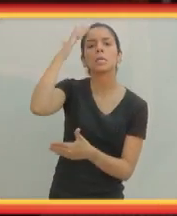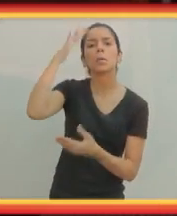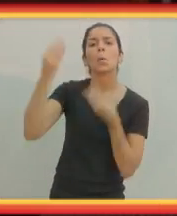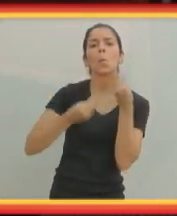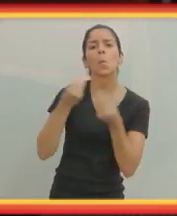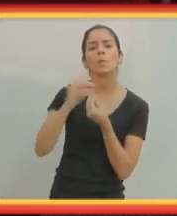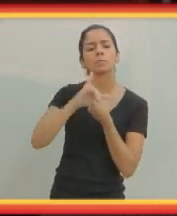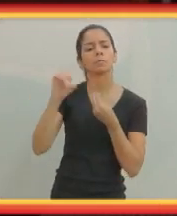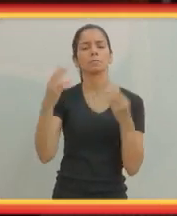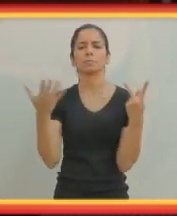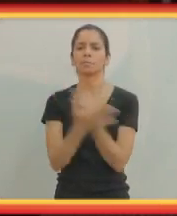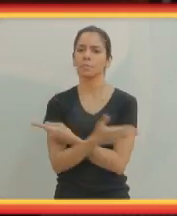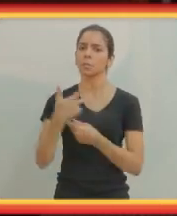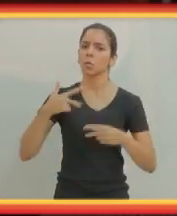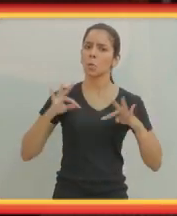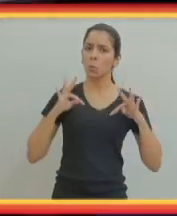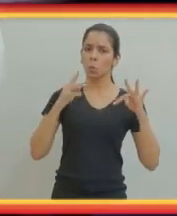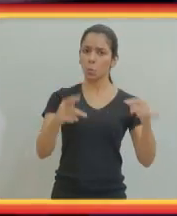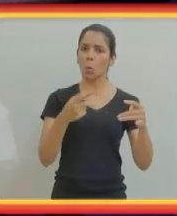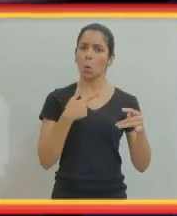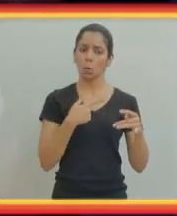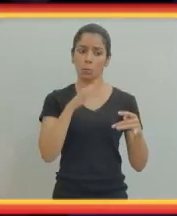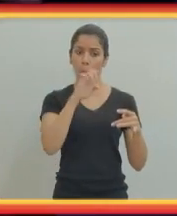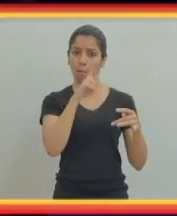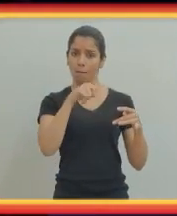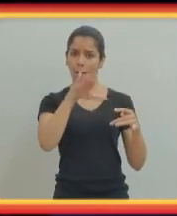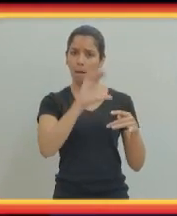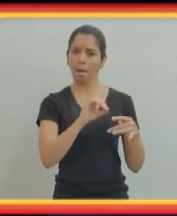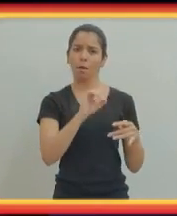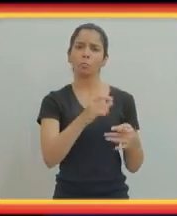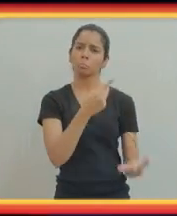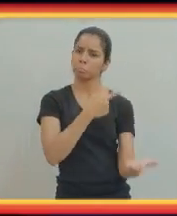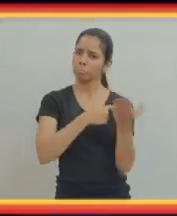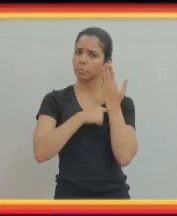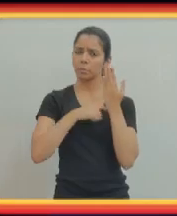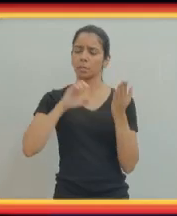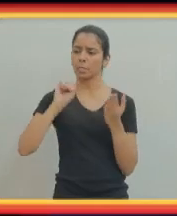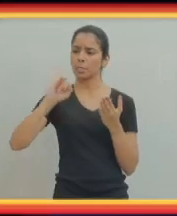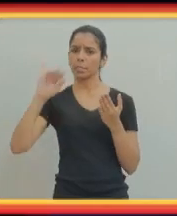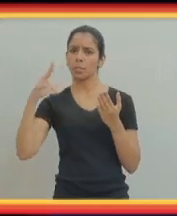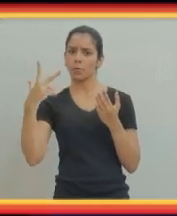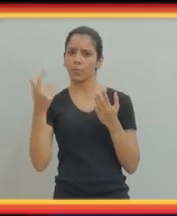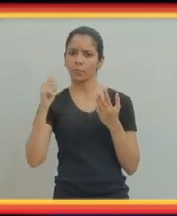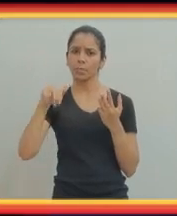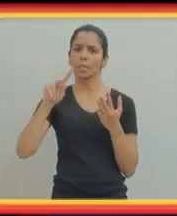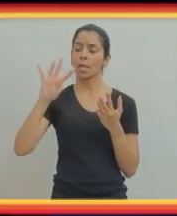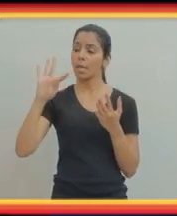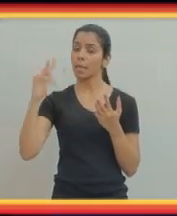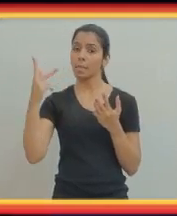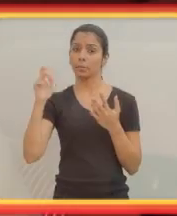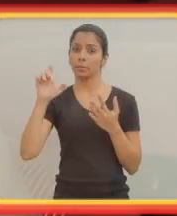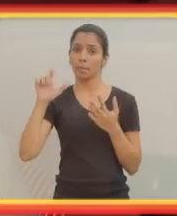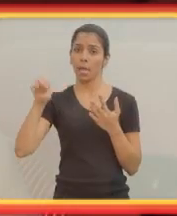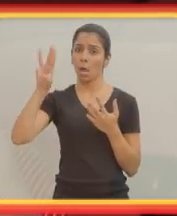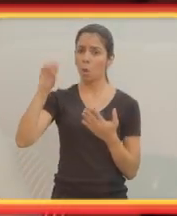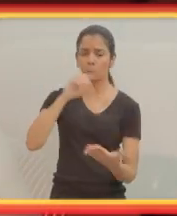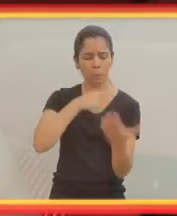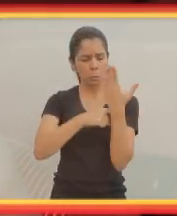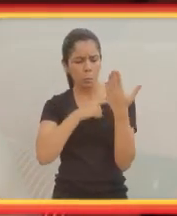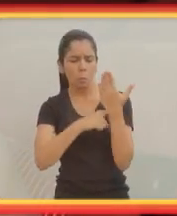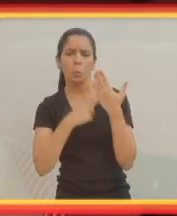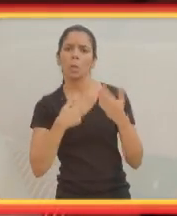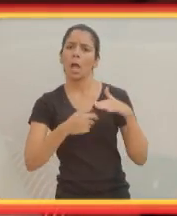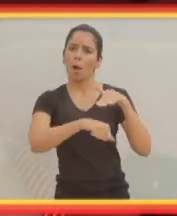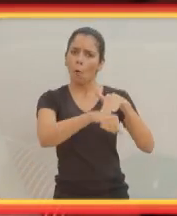aos poucos eu fui entendendo como isso funcionava. Todo o elenco assim foi muito generoso comigo. Silvinha Buarque, o Termo Fernandes, sempre me